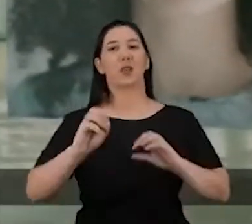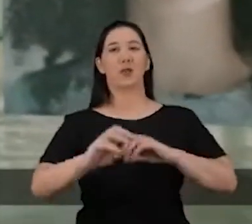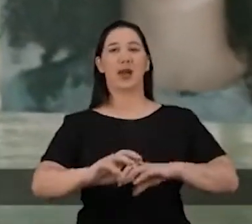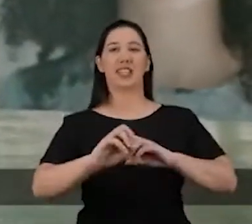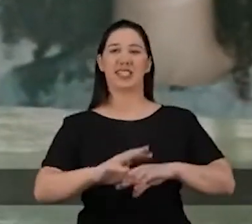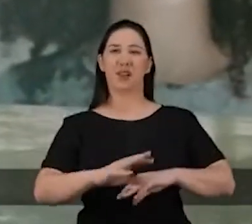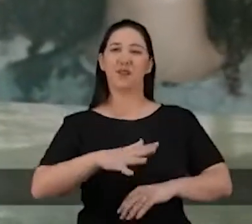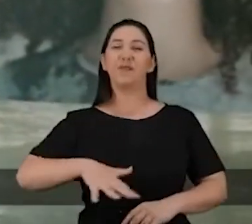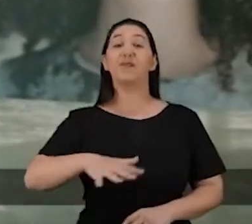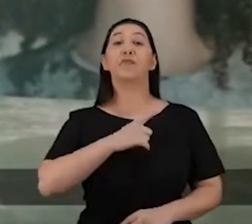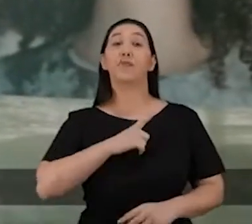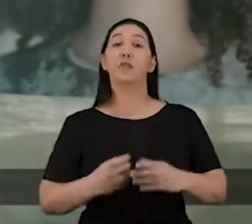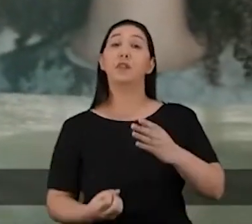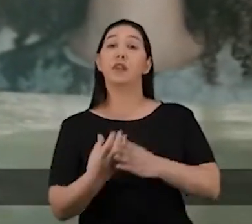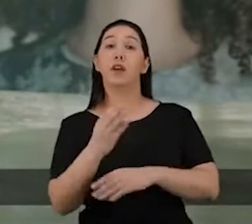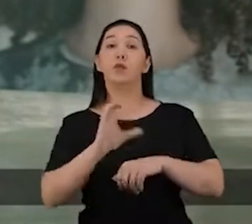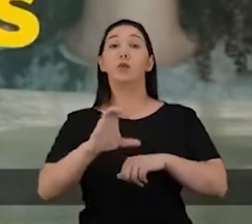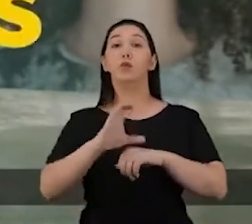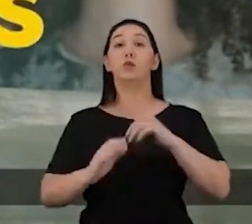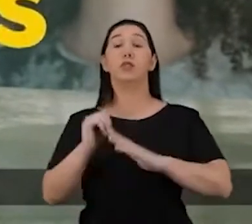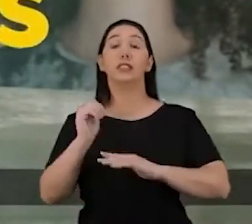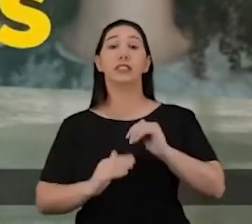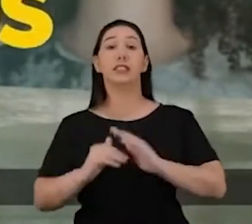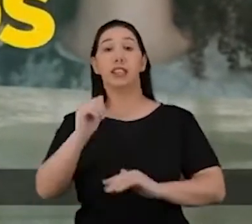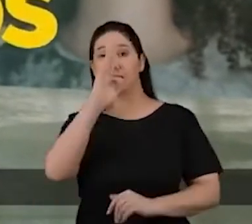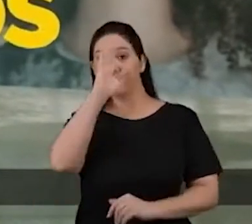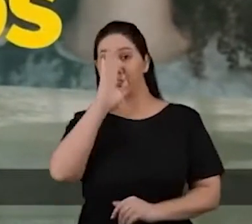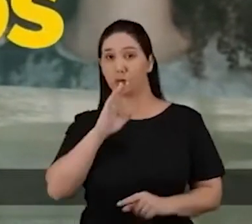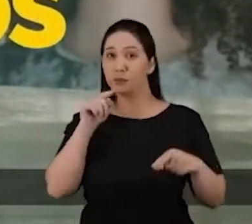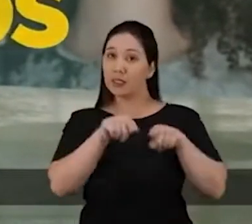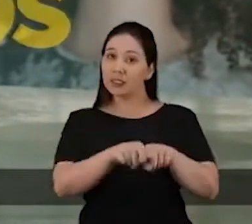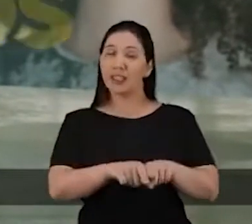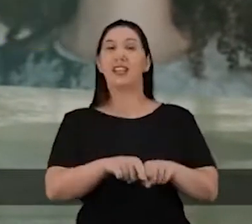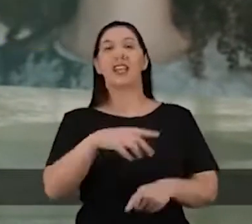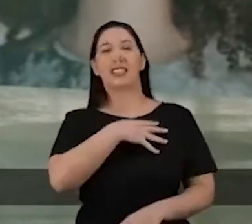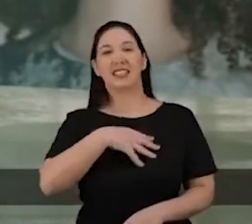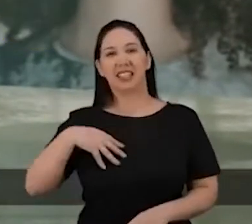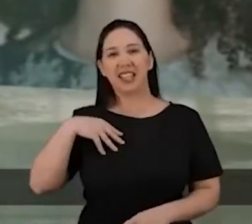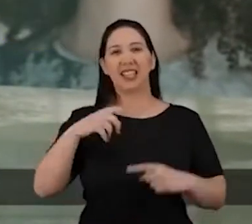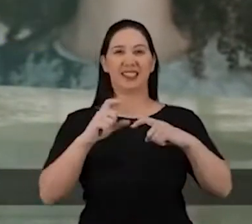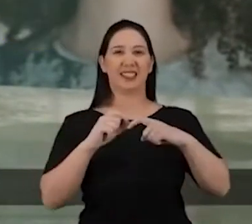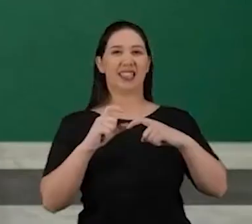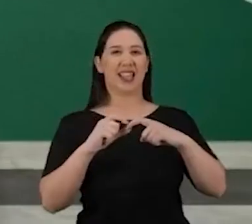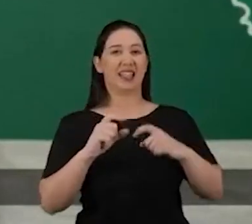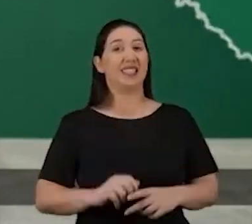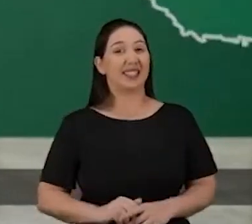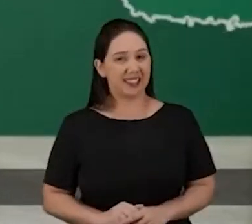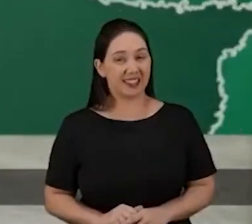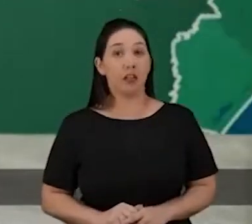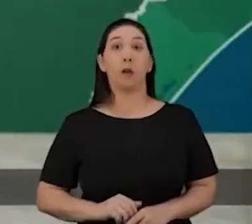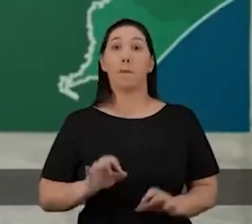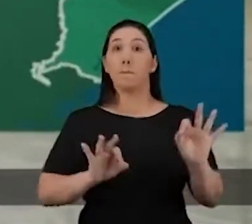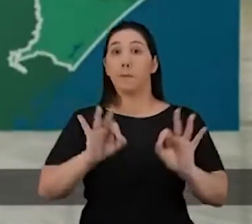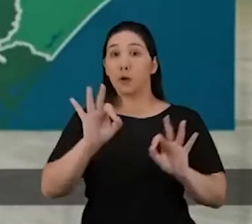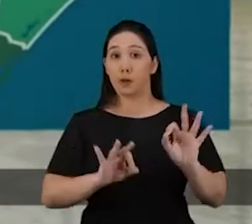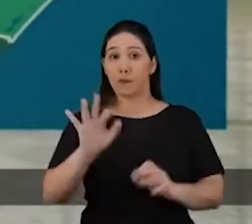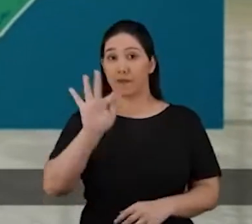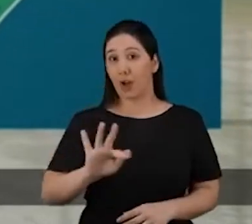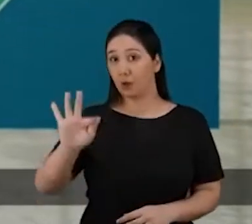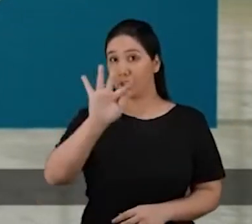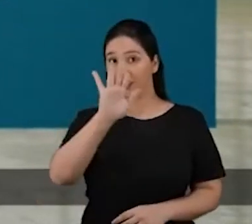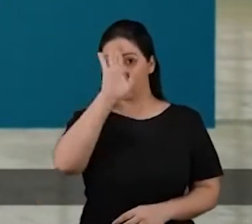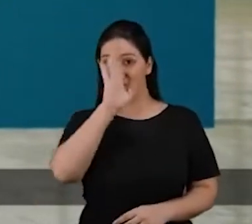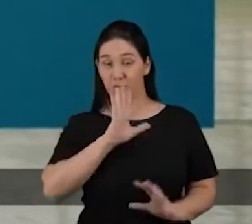da educação. Ele vai criar os cursos técnicos gratuitos em parceria com o Senai e o Senac. E o programa